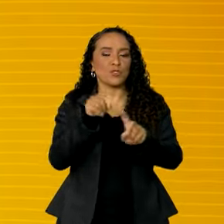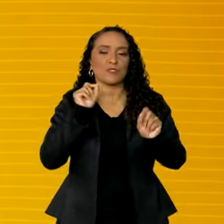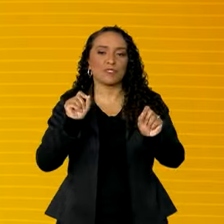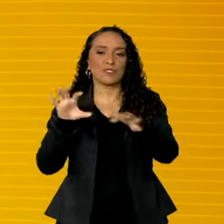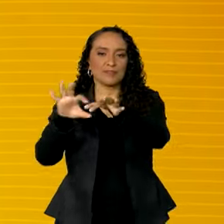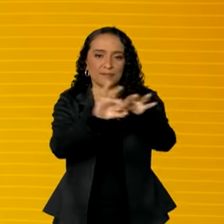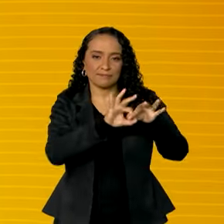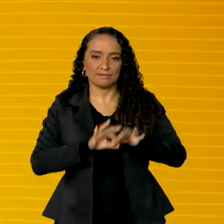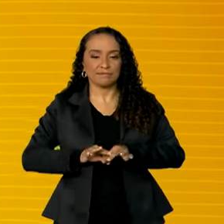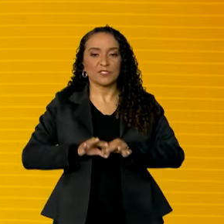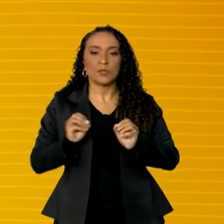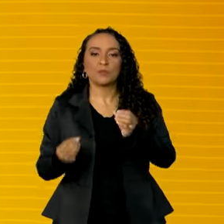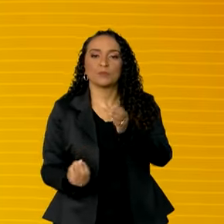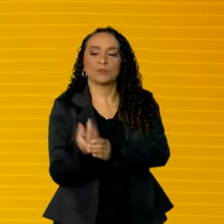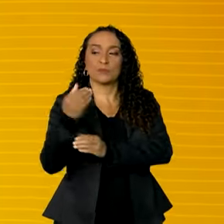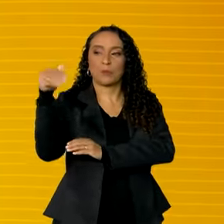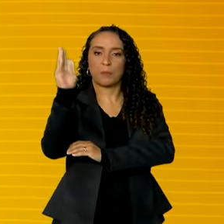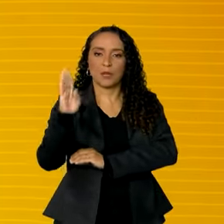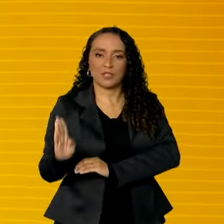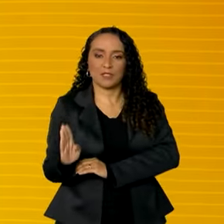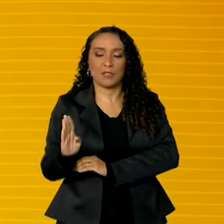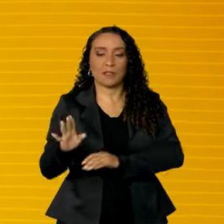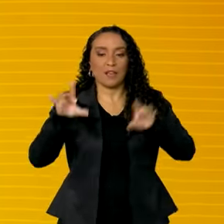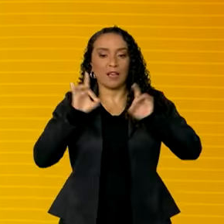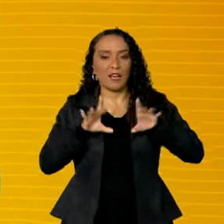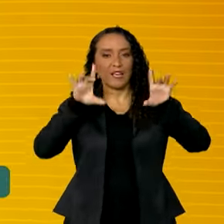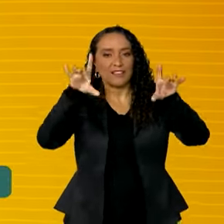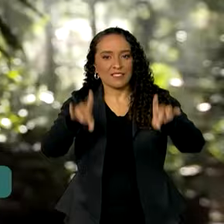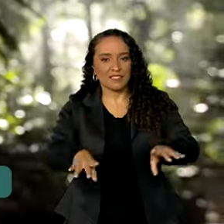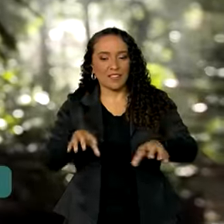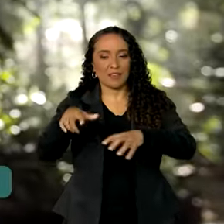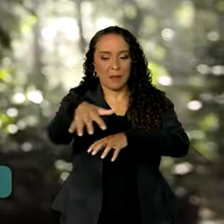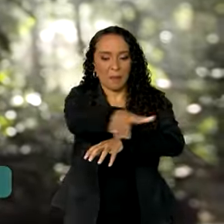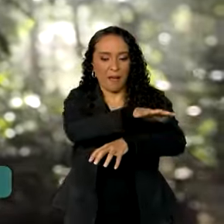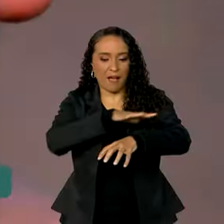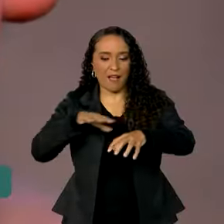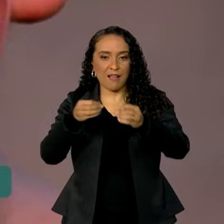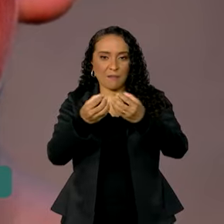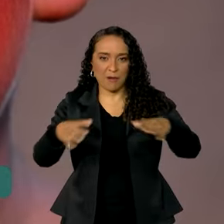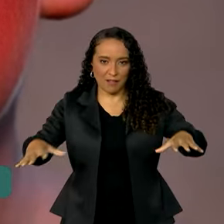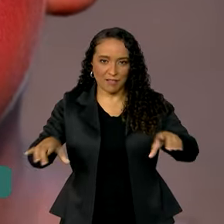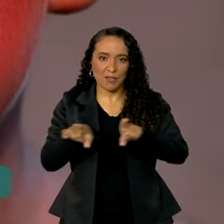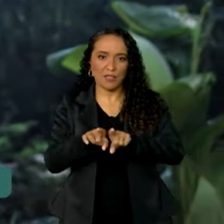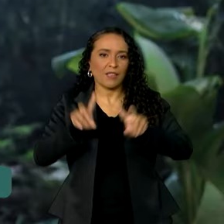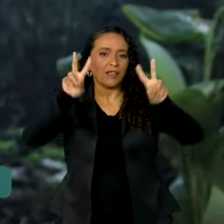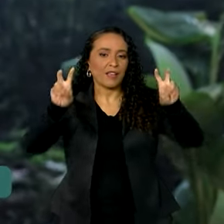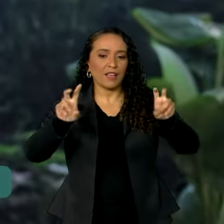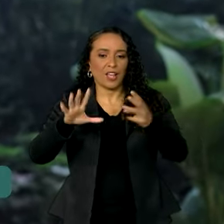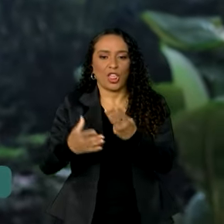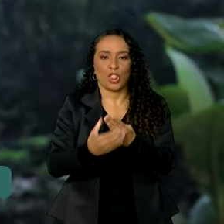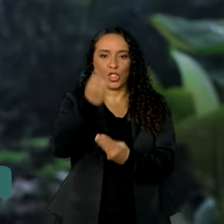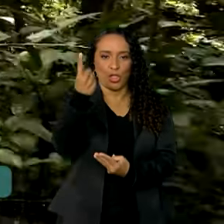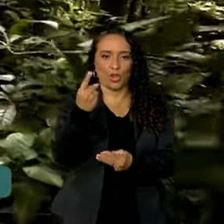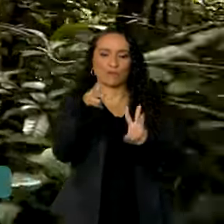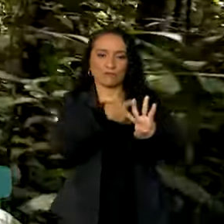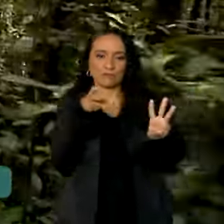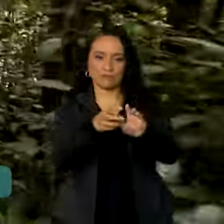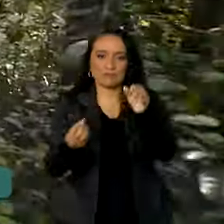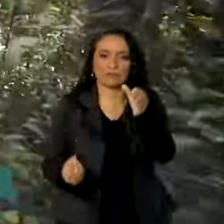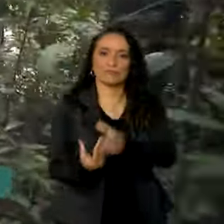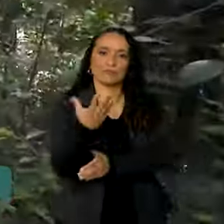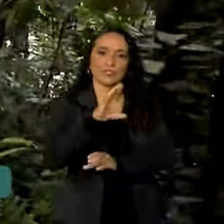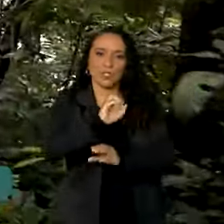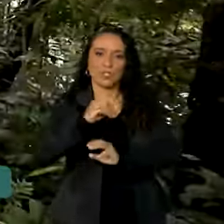da aliança formada por Brasil, Austrália e Ilhas do Pacífico. A chamada Troika Indígena foi lançada